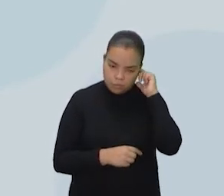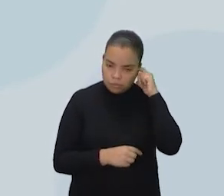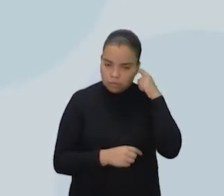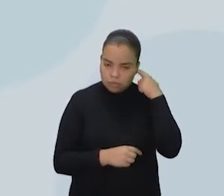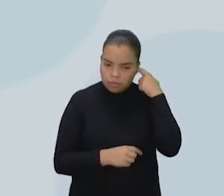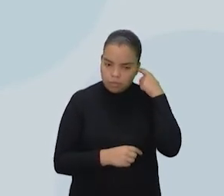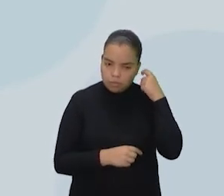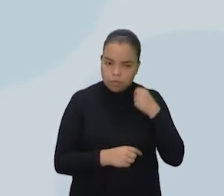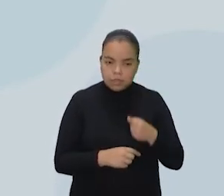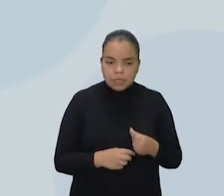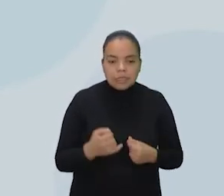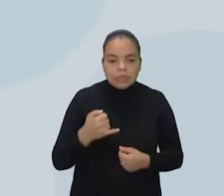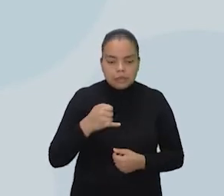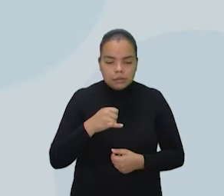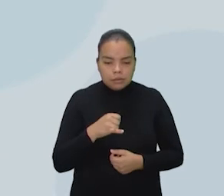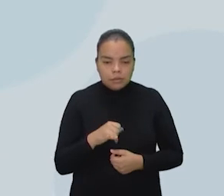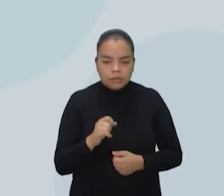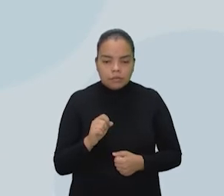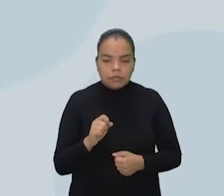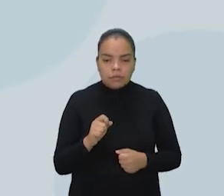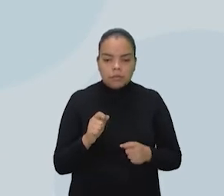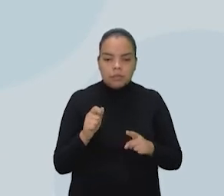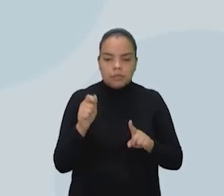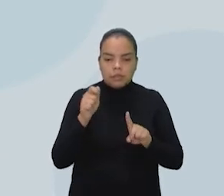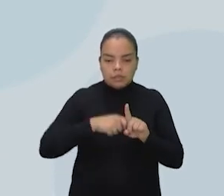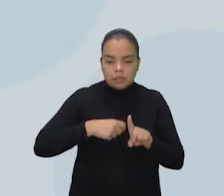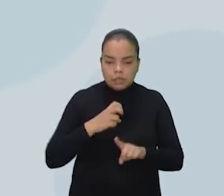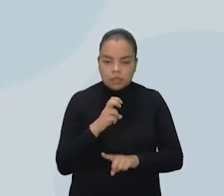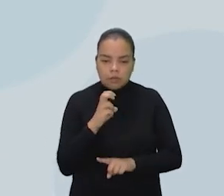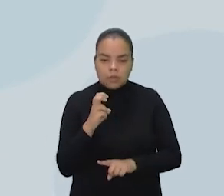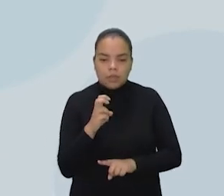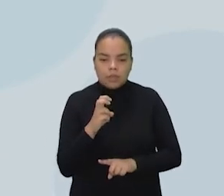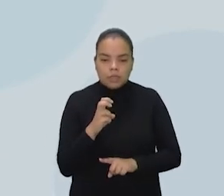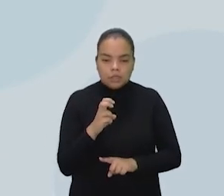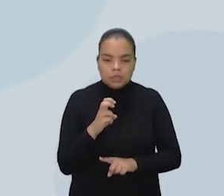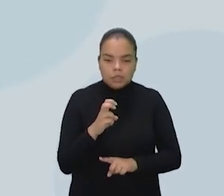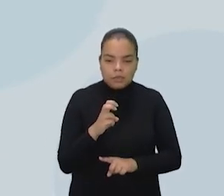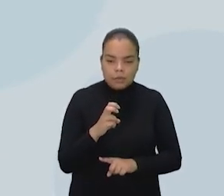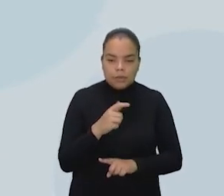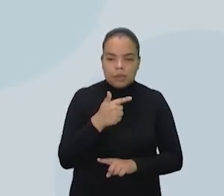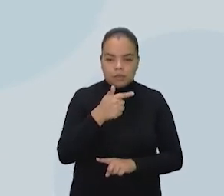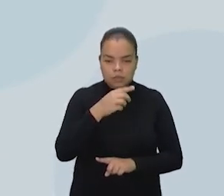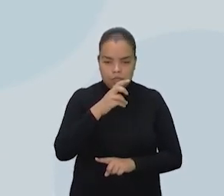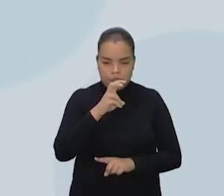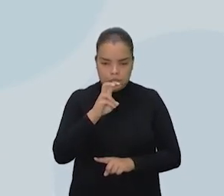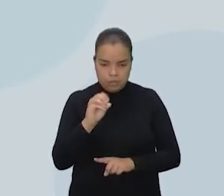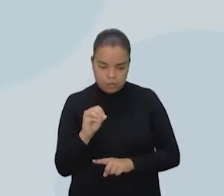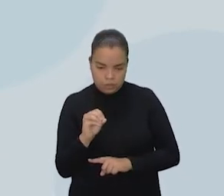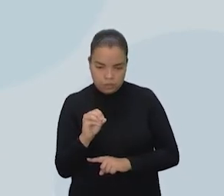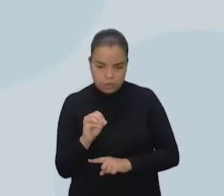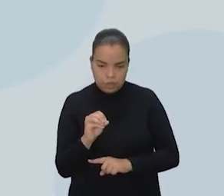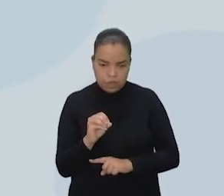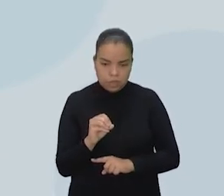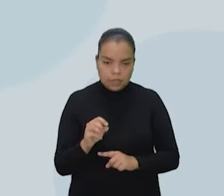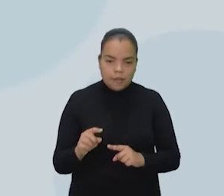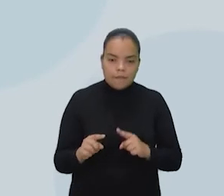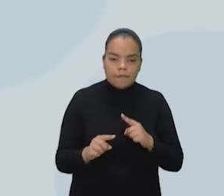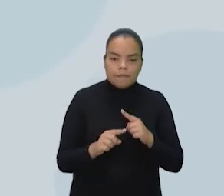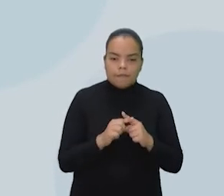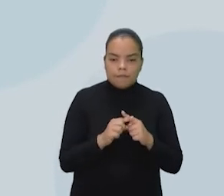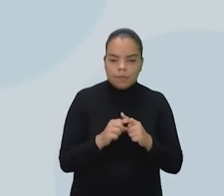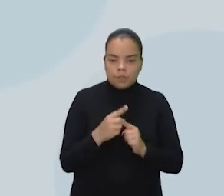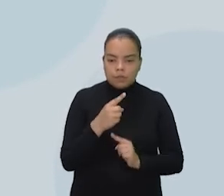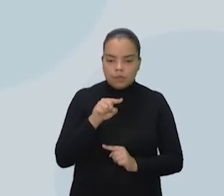Se fosse 5 meses, né, que é o que ele está pedindo, o montante em 5 meses, você vai pegar o seu valor e multiplicar pelo